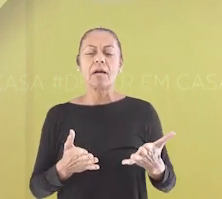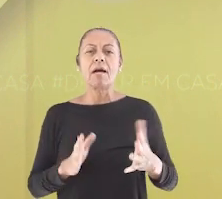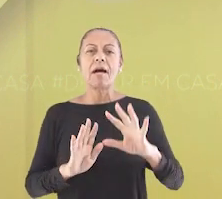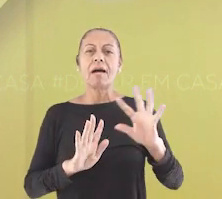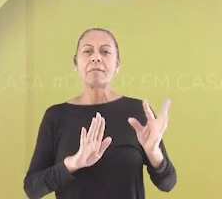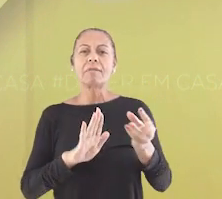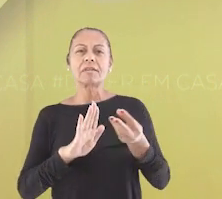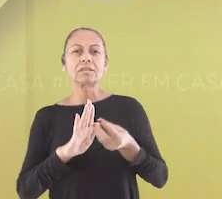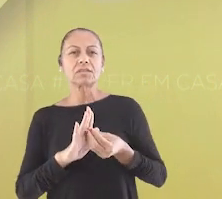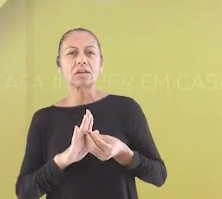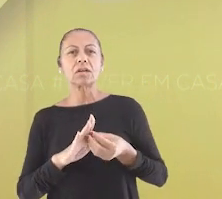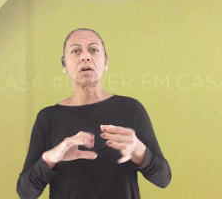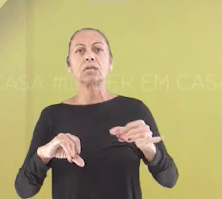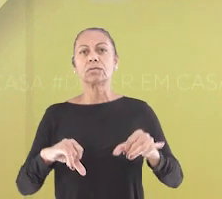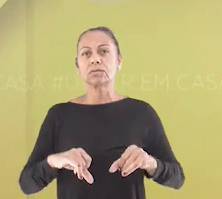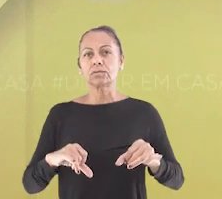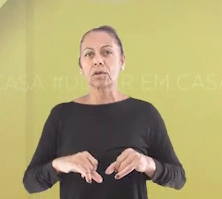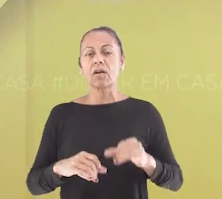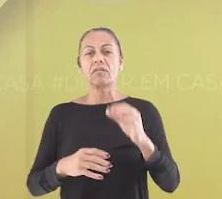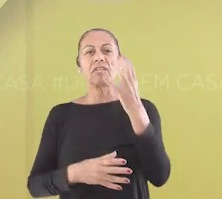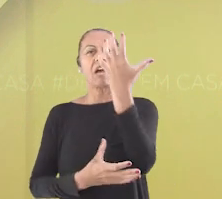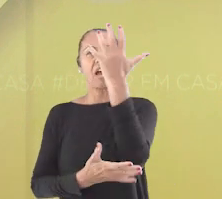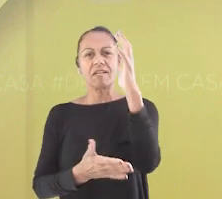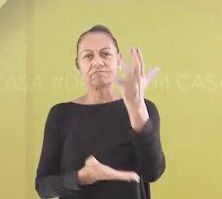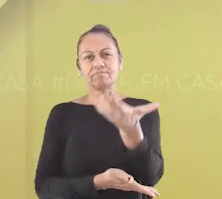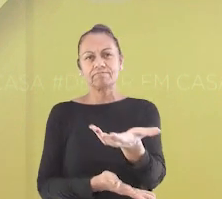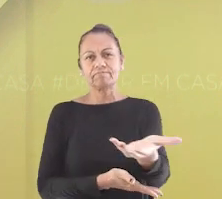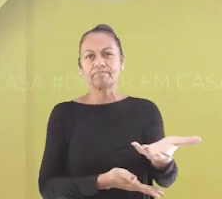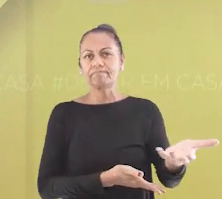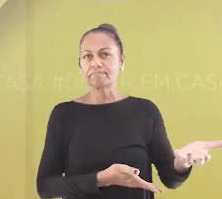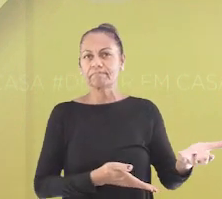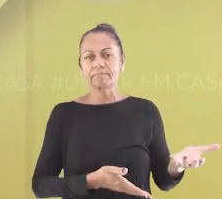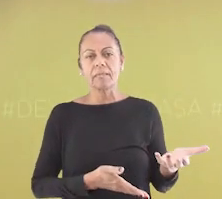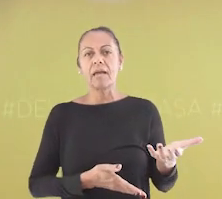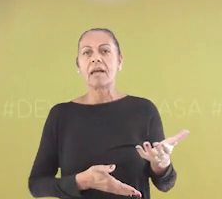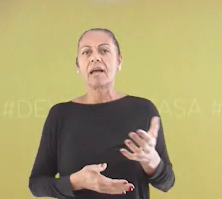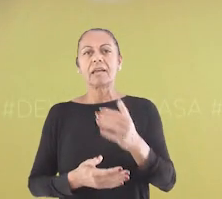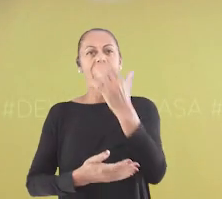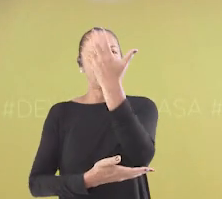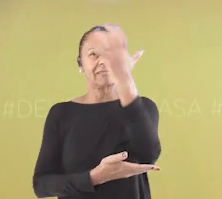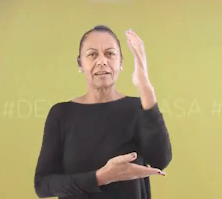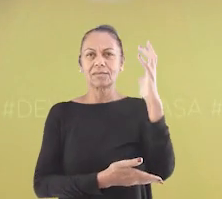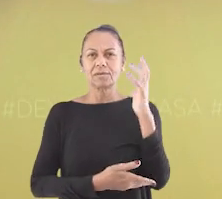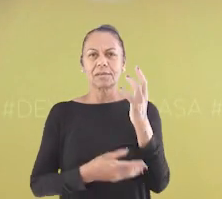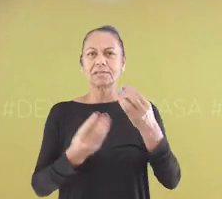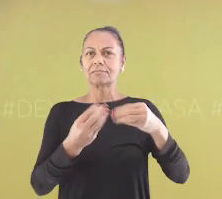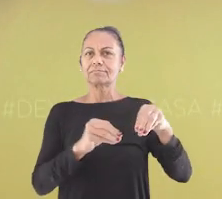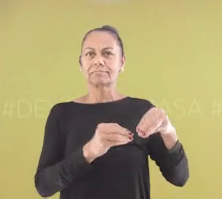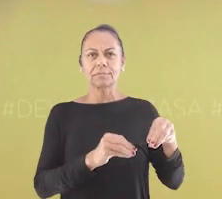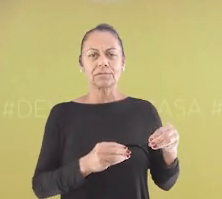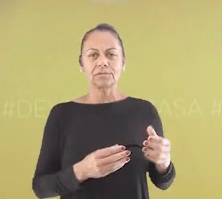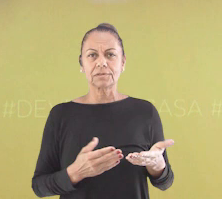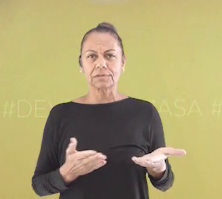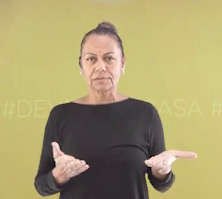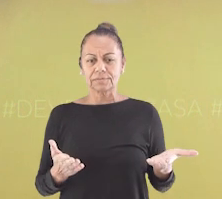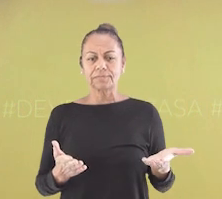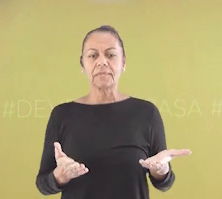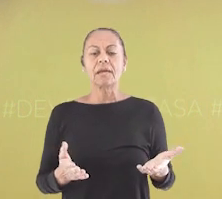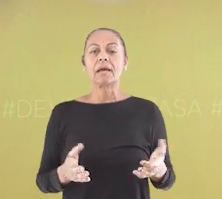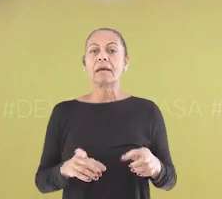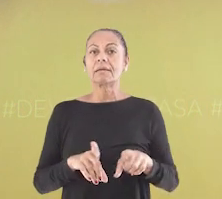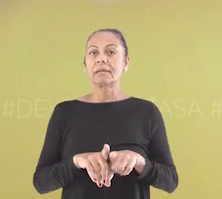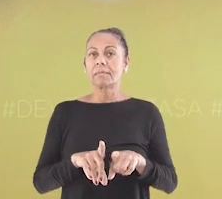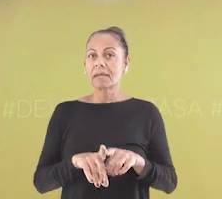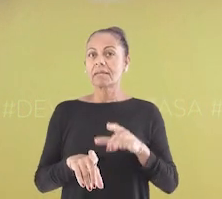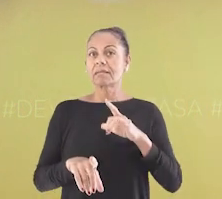a Amazônia vem sofrendo com desmatamentos e outras ações humanas contra a natureza. Agora, vamos observar esse outro trecho, que traz a opinião